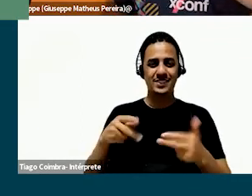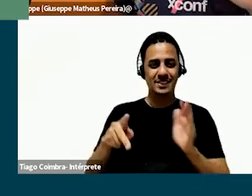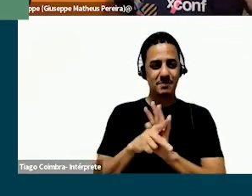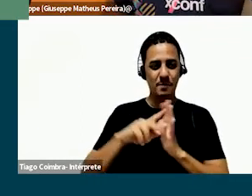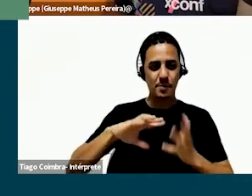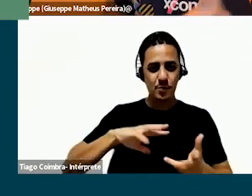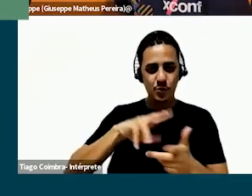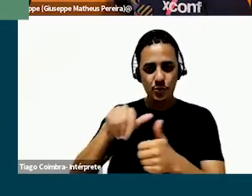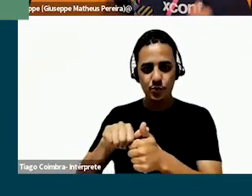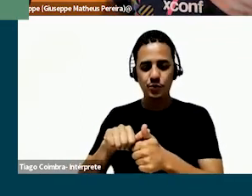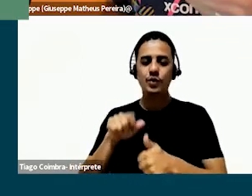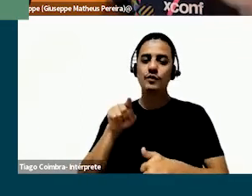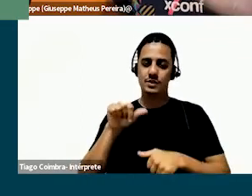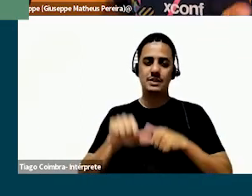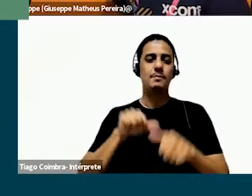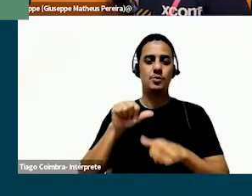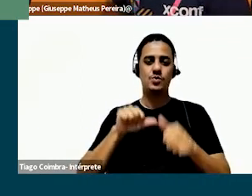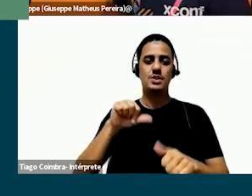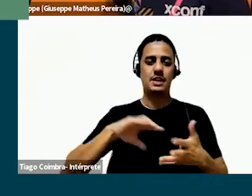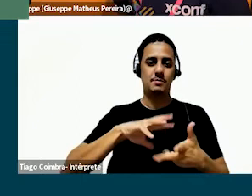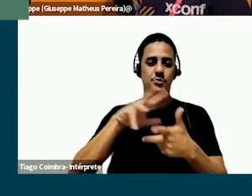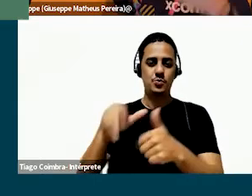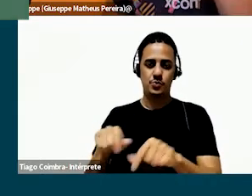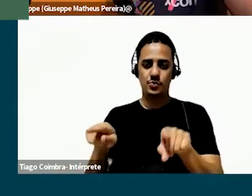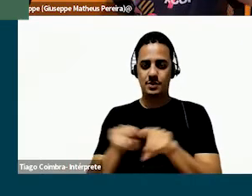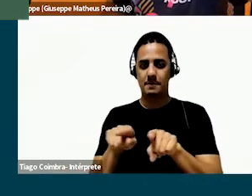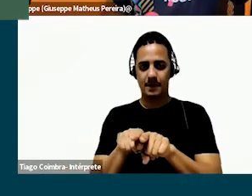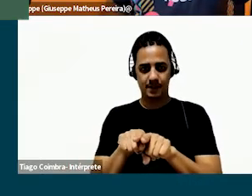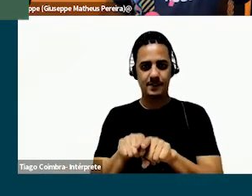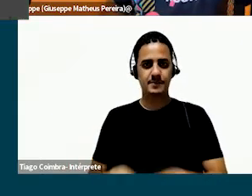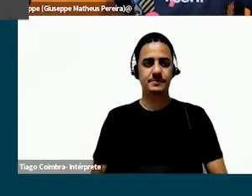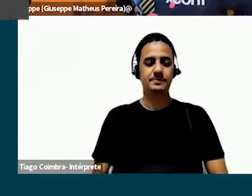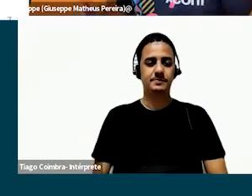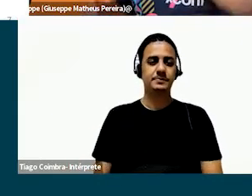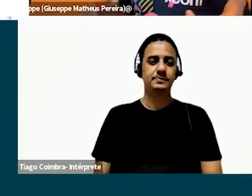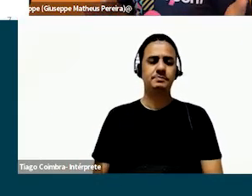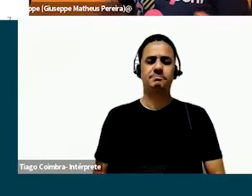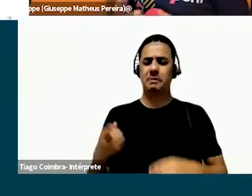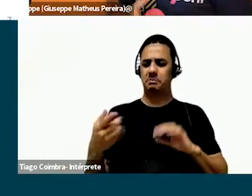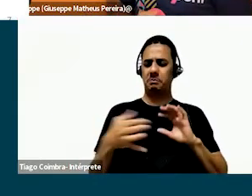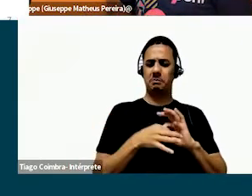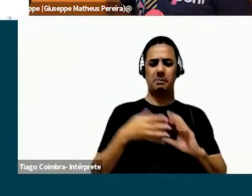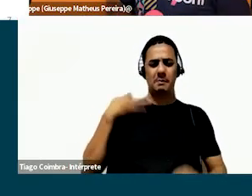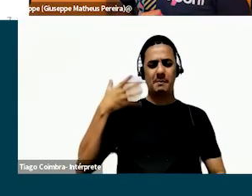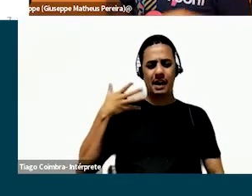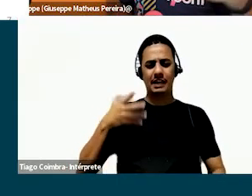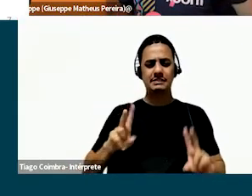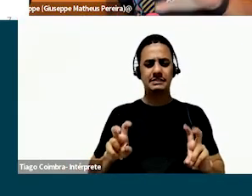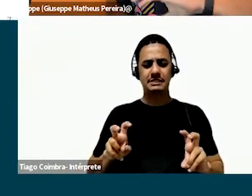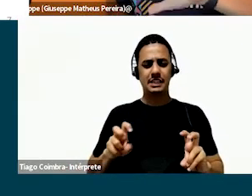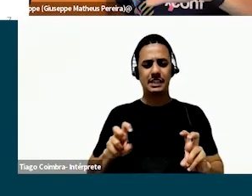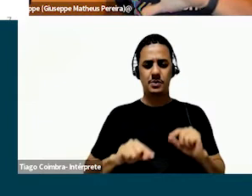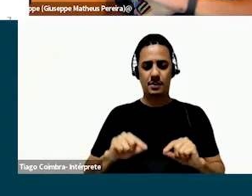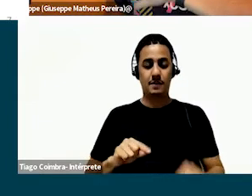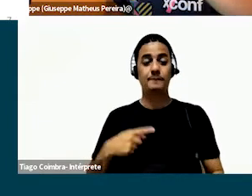mundo, faz você alterar o mundo em si, né? E por que isso tem a ver com a palestra? Hoje a gente tem,